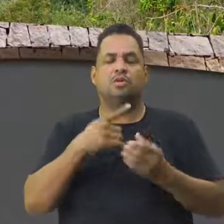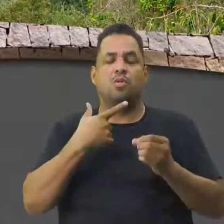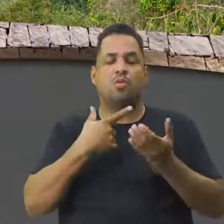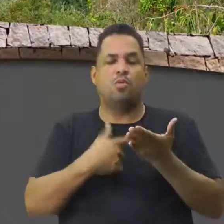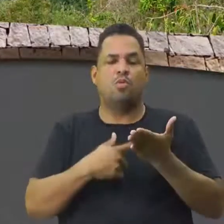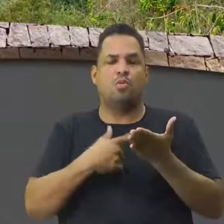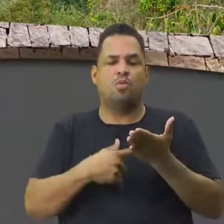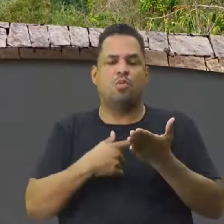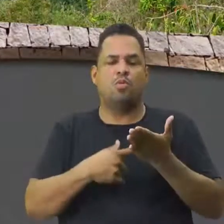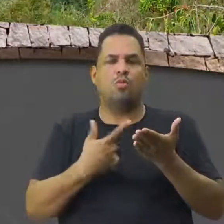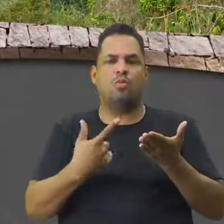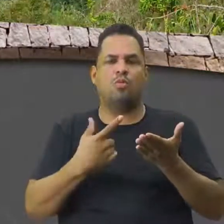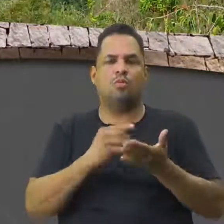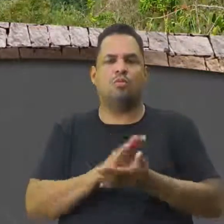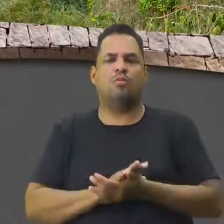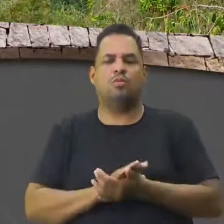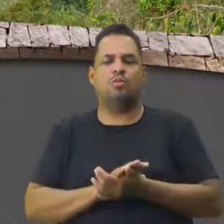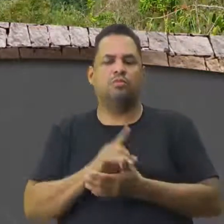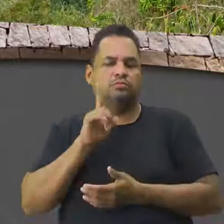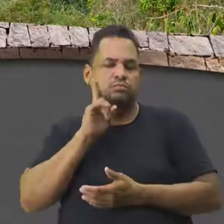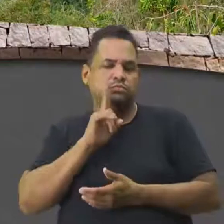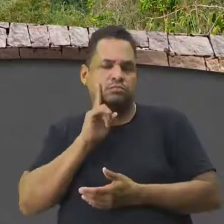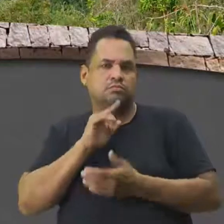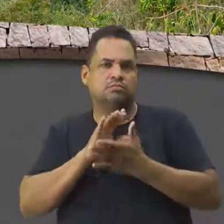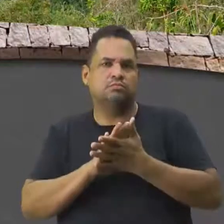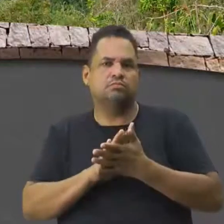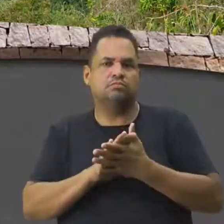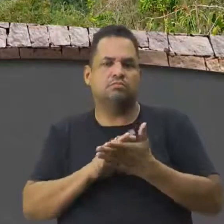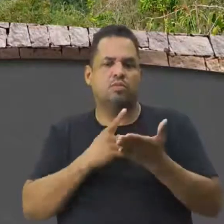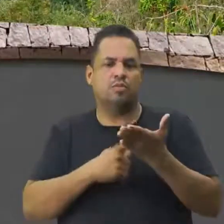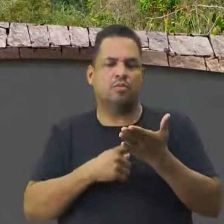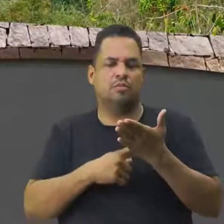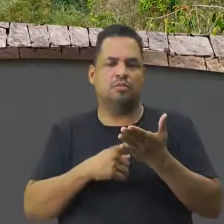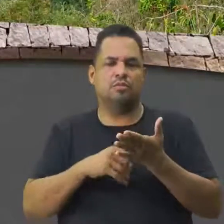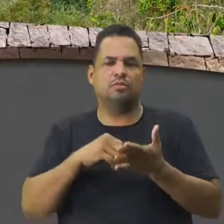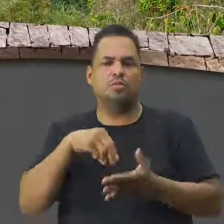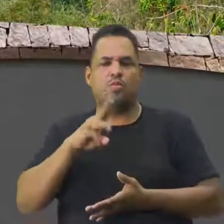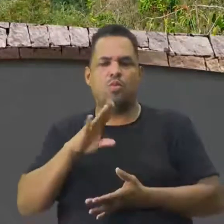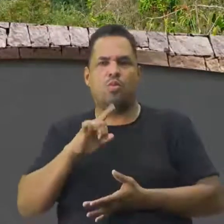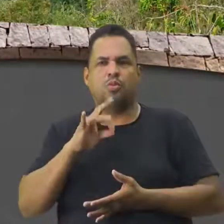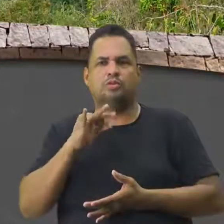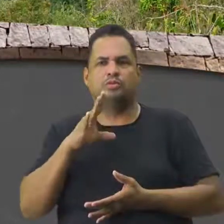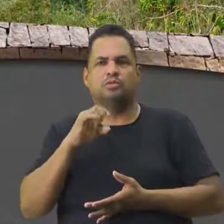chamado Tratado de Washington, Tratado de Washington,